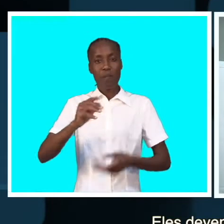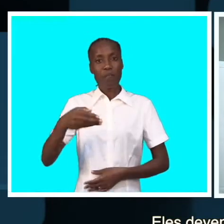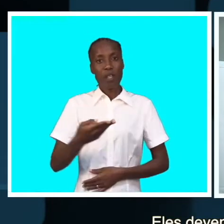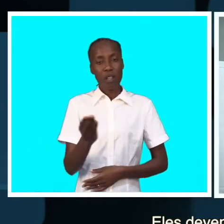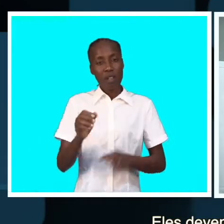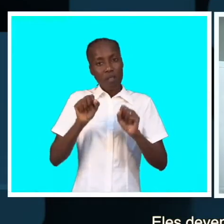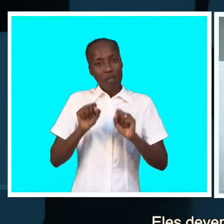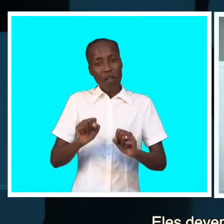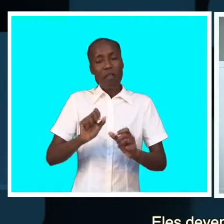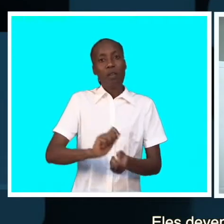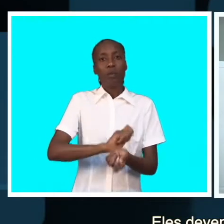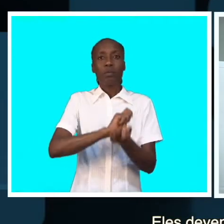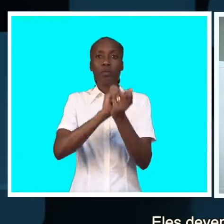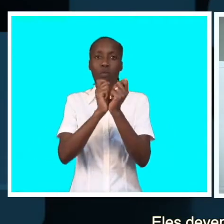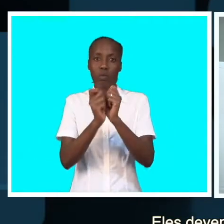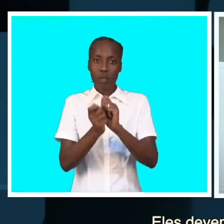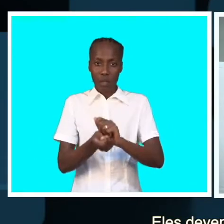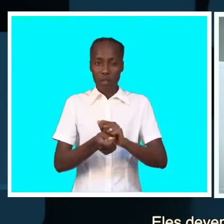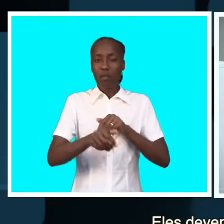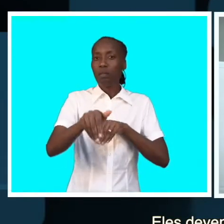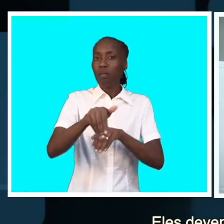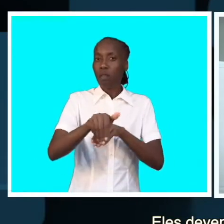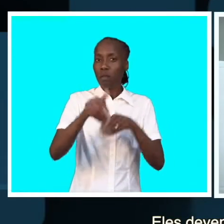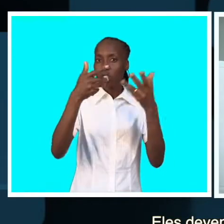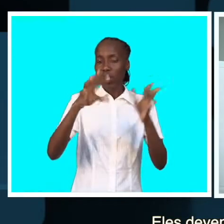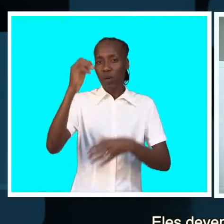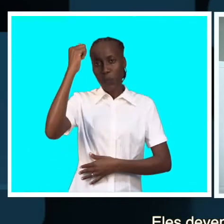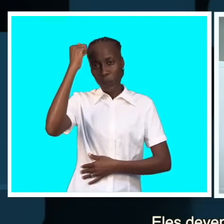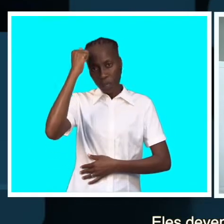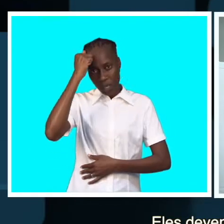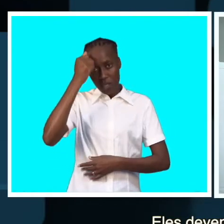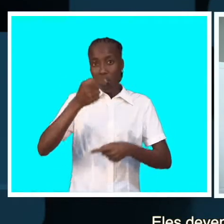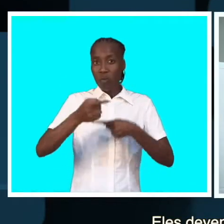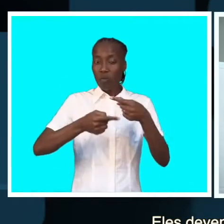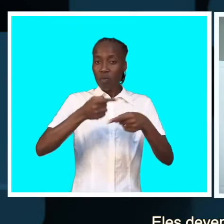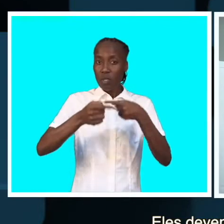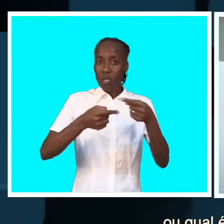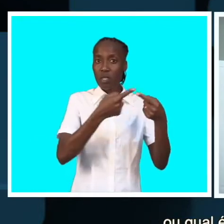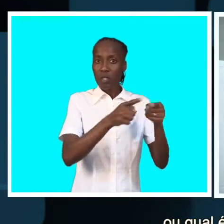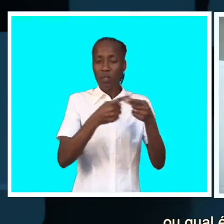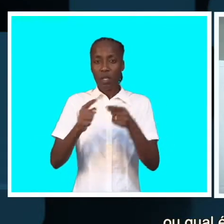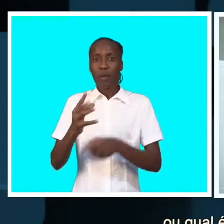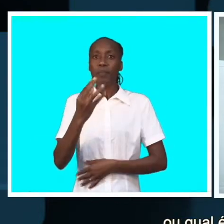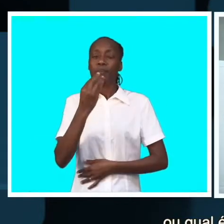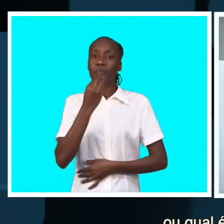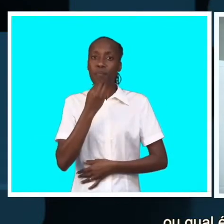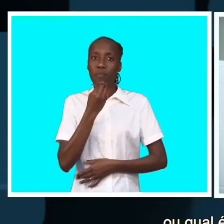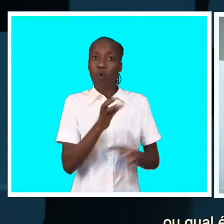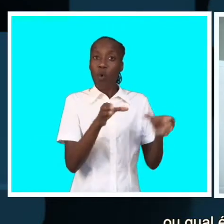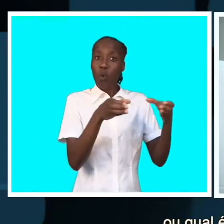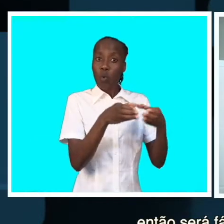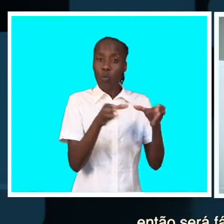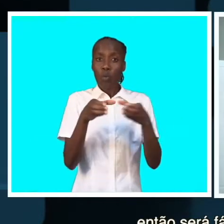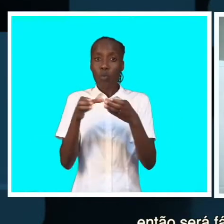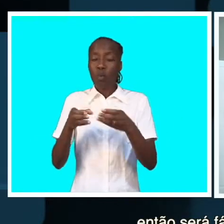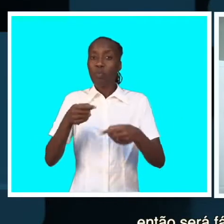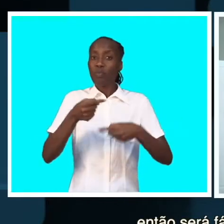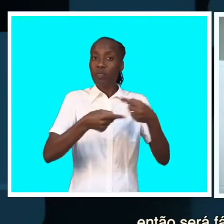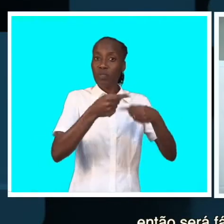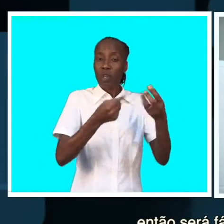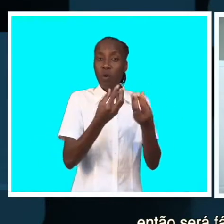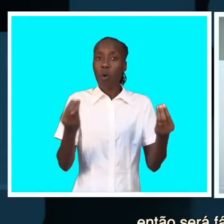devem mudar de atitude, porque já conhecem qual é a função de cada alimento ou qual é a função de cada grupo.